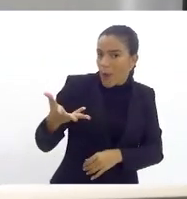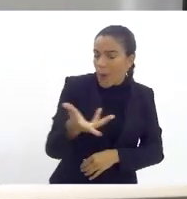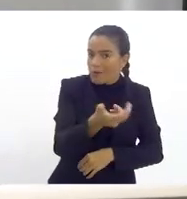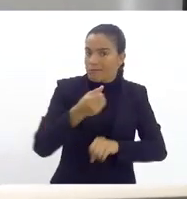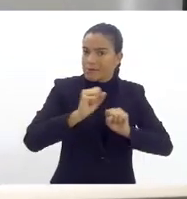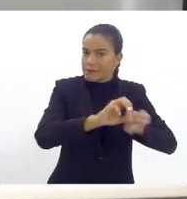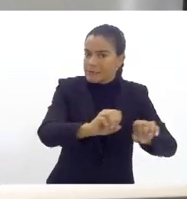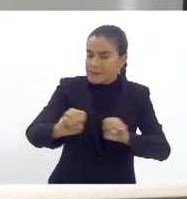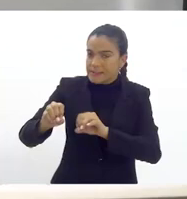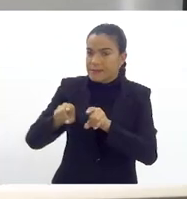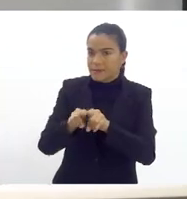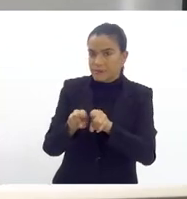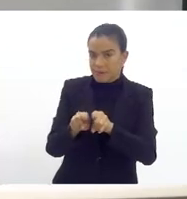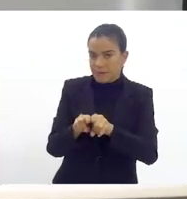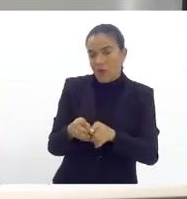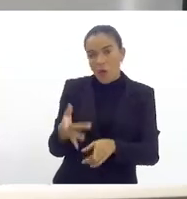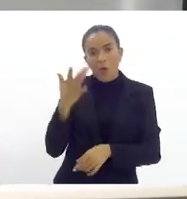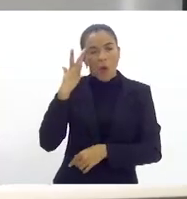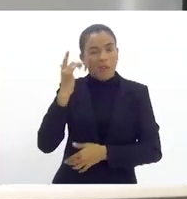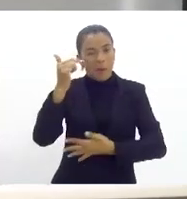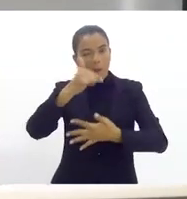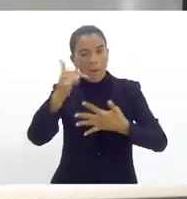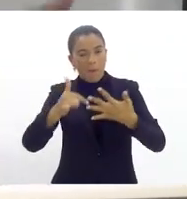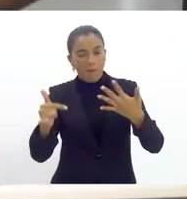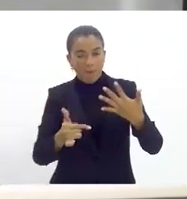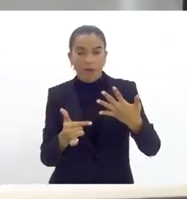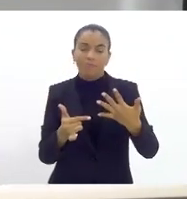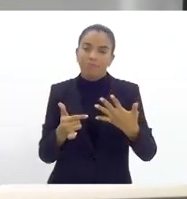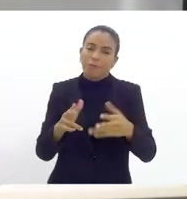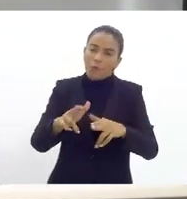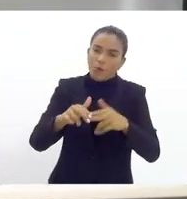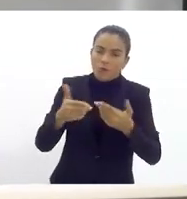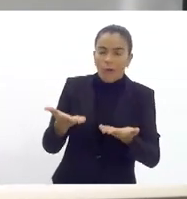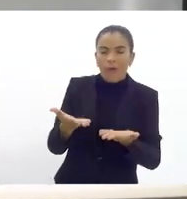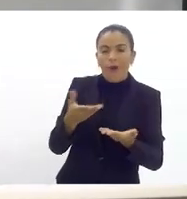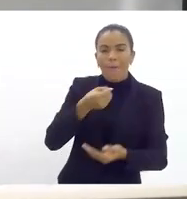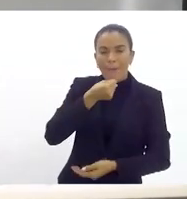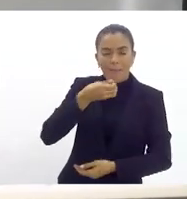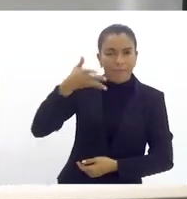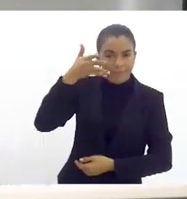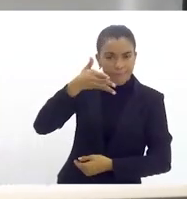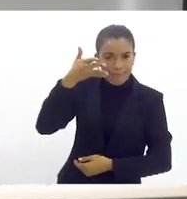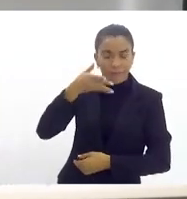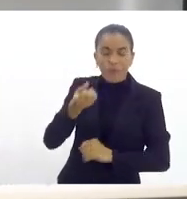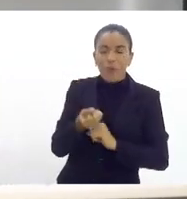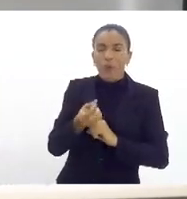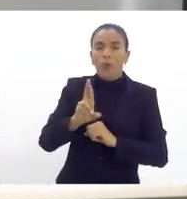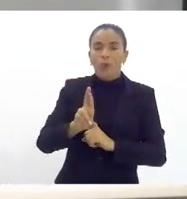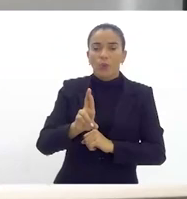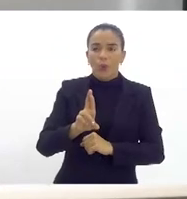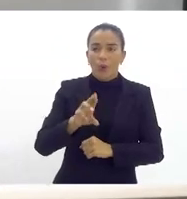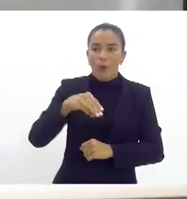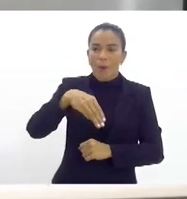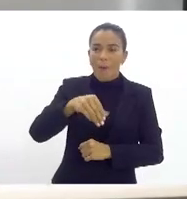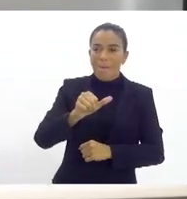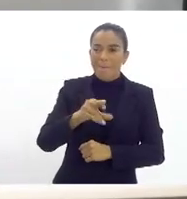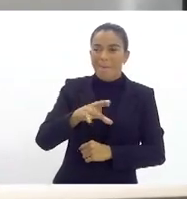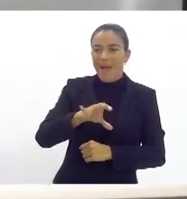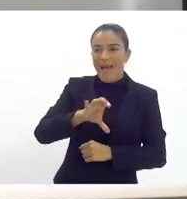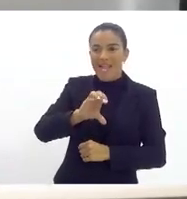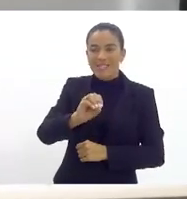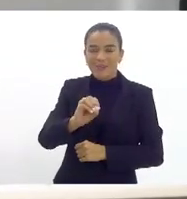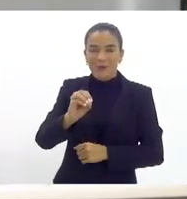desse ensino Então acho que são muitas questões gostaria portanto de passar a palavra para o doutor Márcio Cordeiro